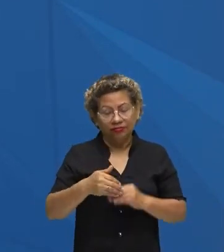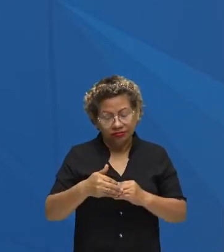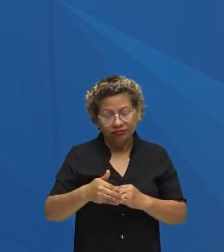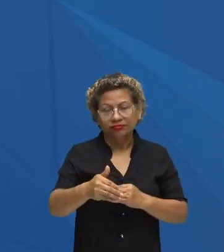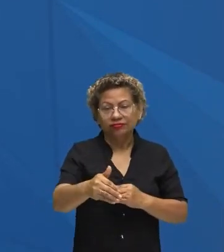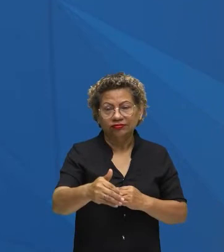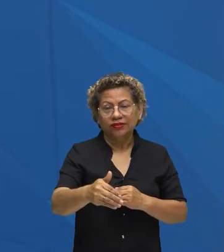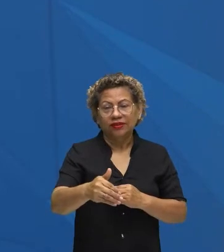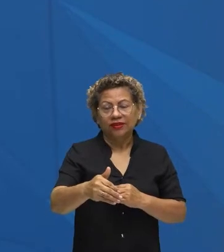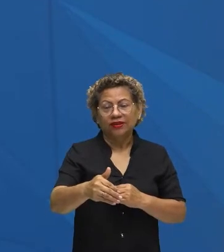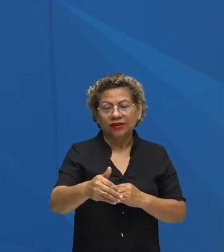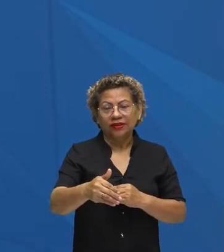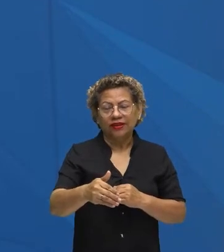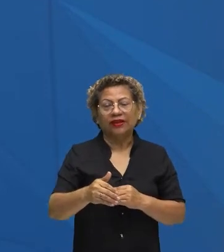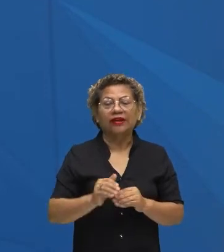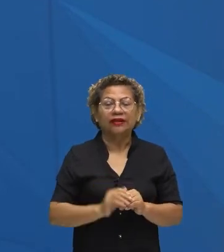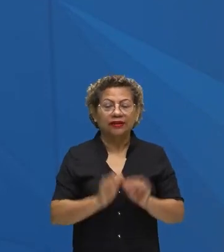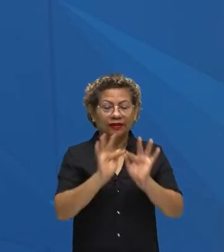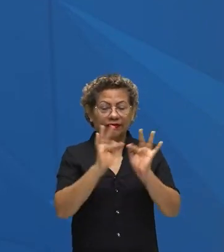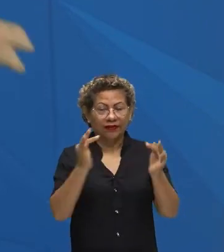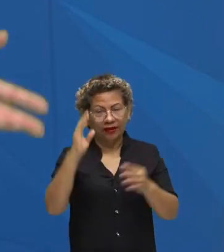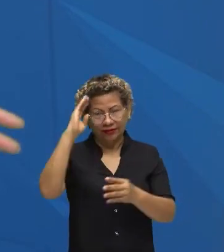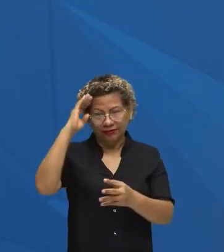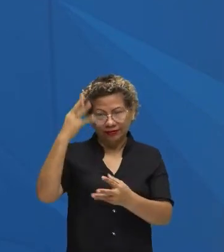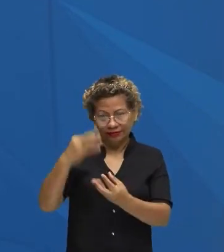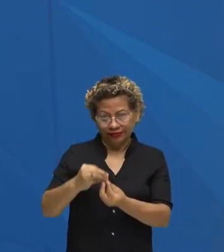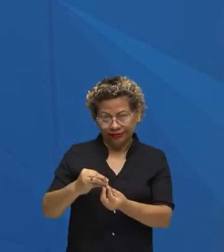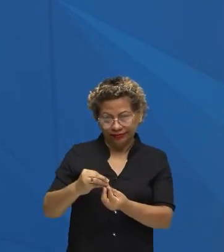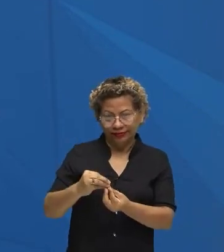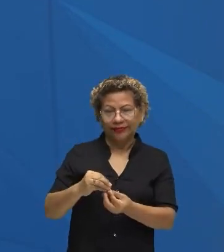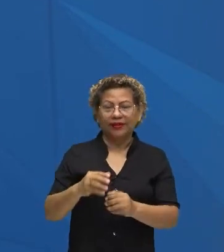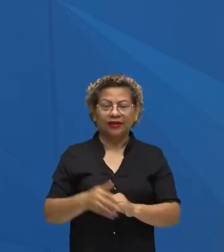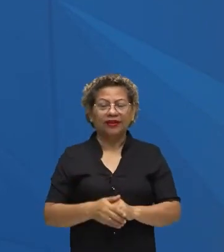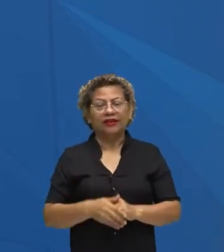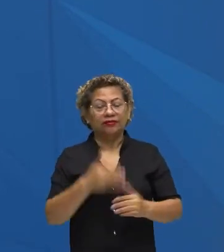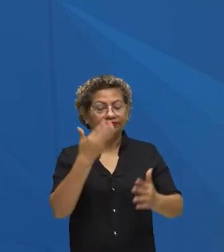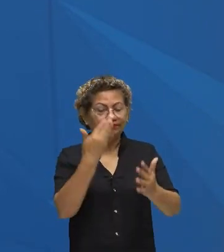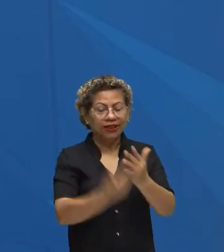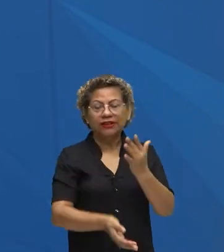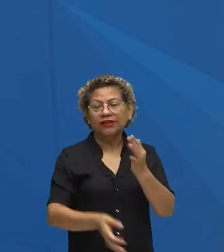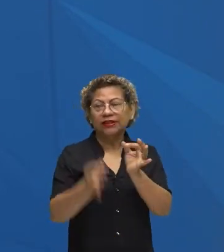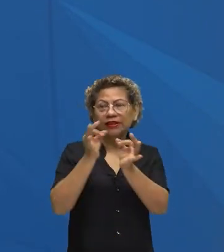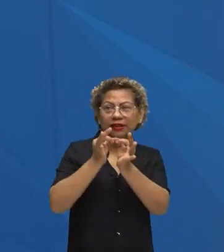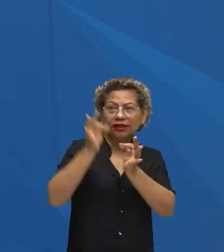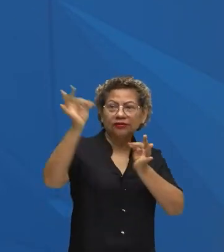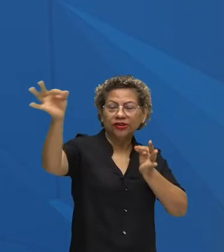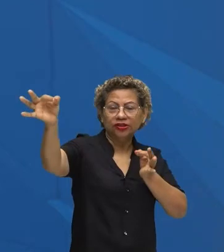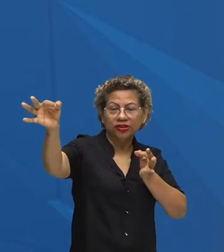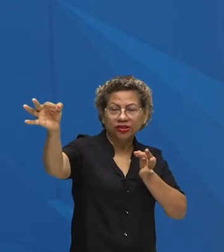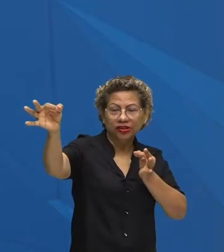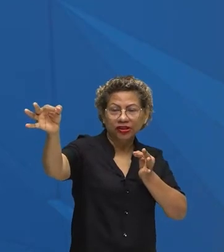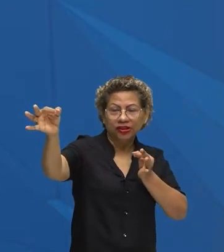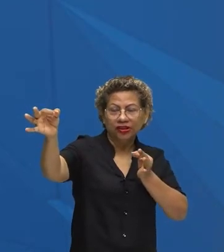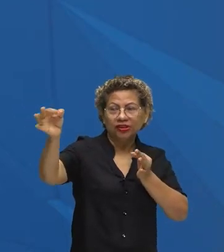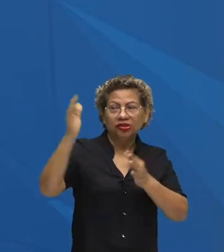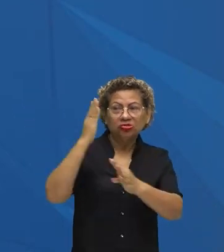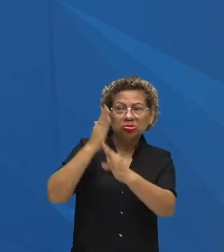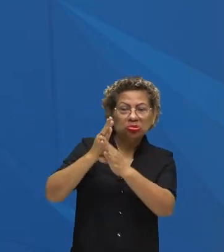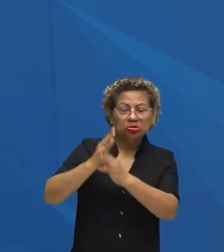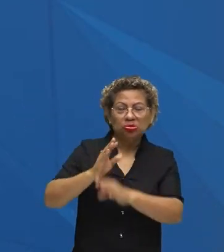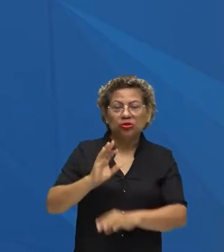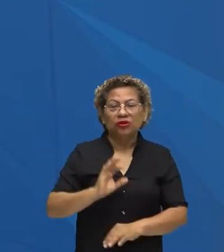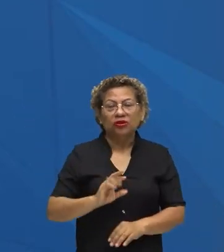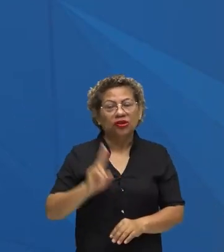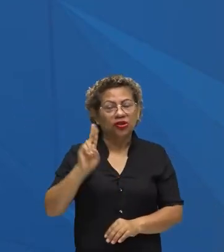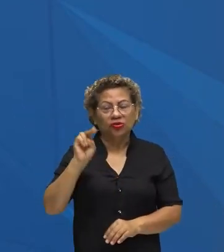aí esse ditado para designar, né, coisas que estavam perdidas, distantes ou sem saber, né, exatamente a sua localização.